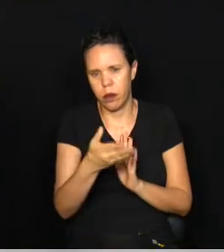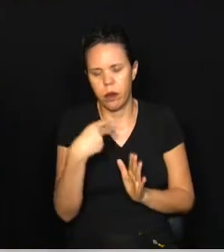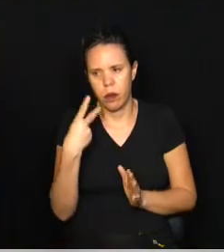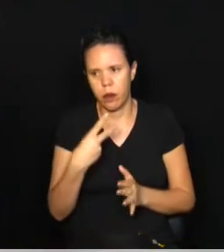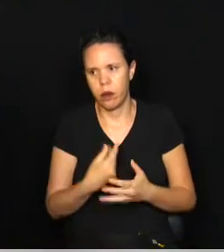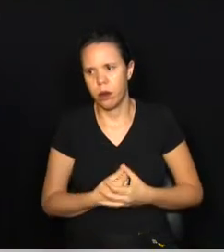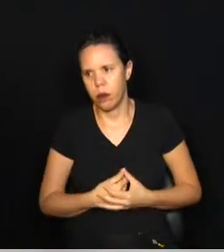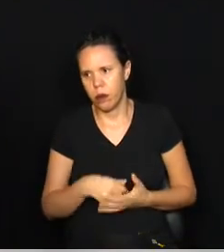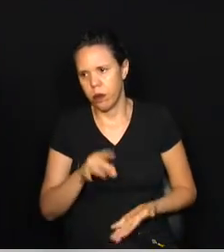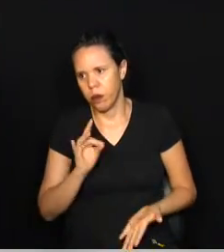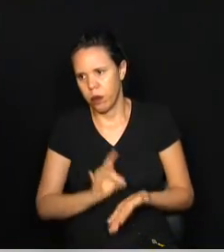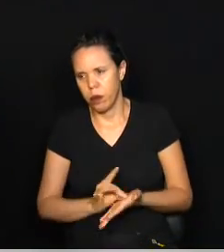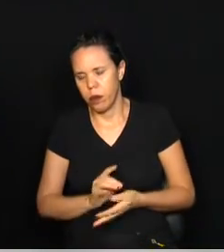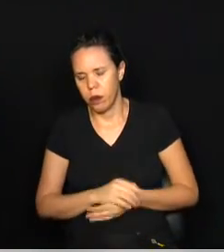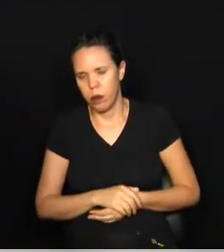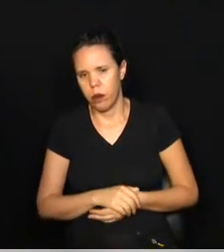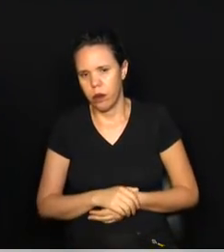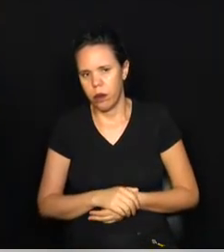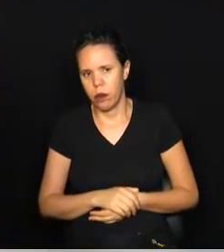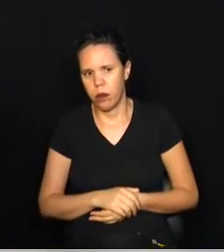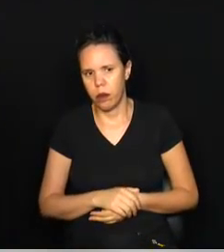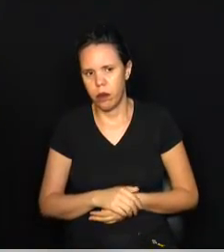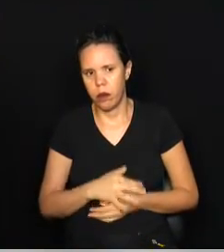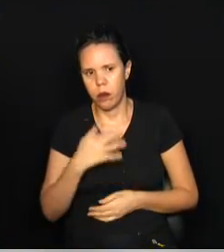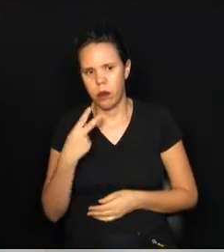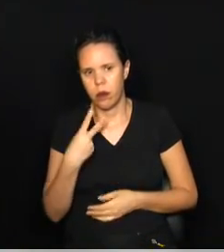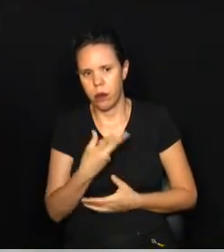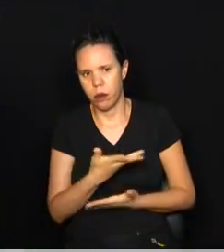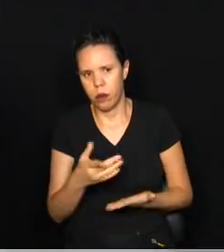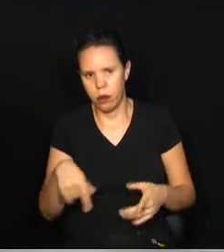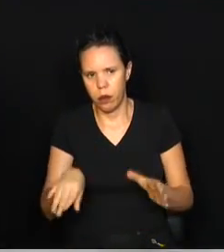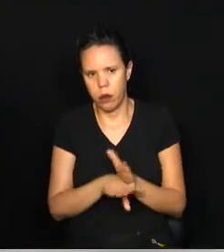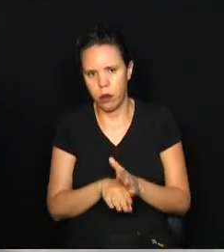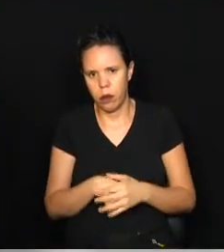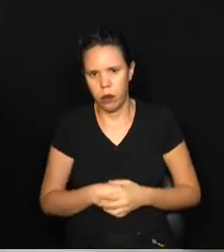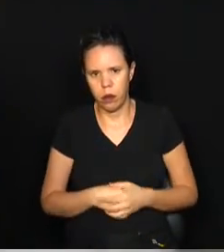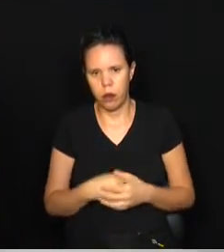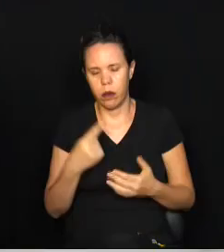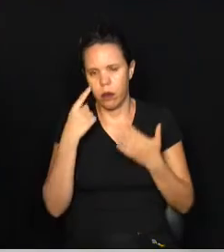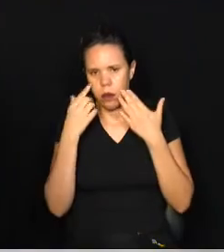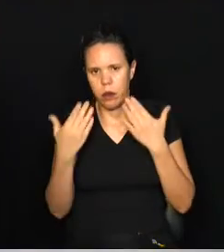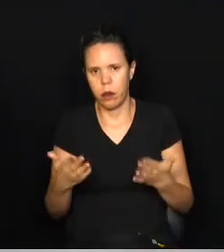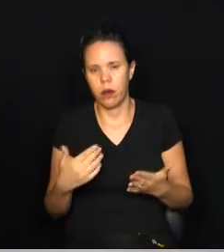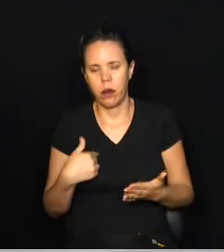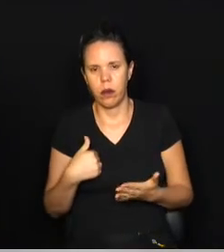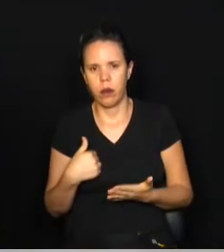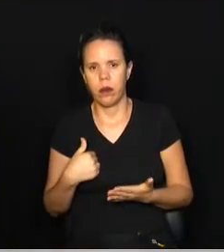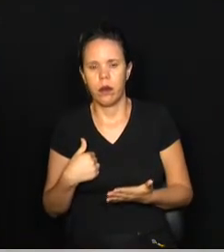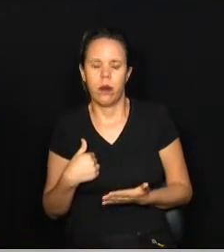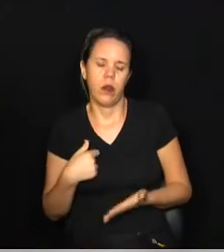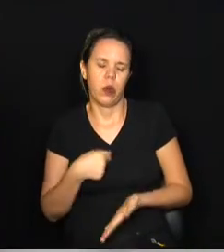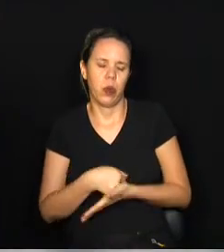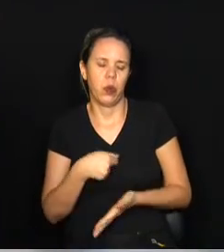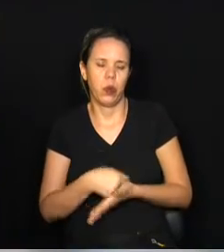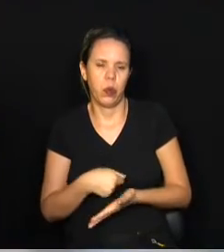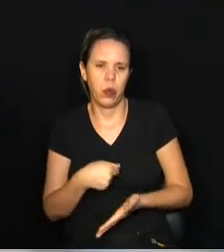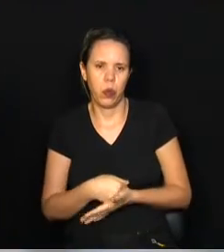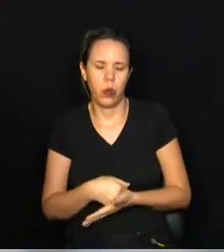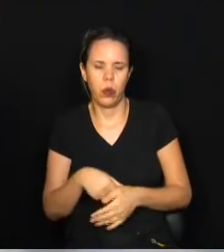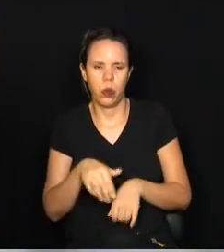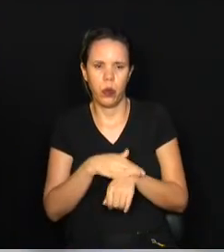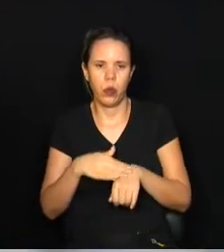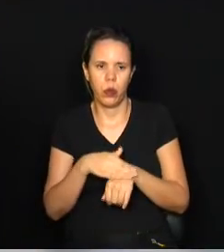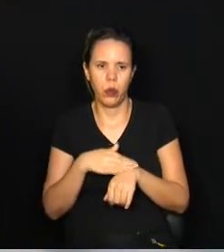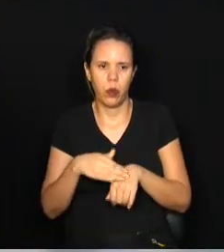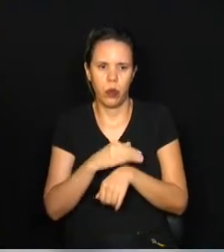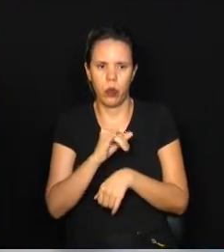e que realmente a frente parlamentar mostre que veio. Mas para ela mostrar que veio, ela tem que ser cobrada. Eu conversava com